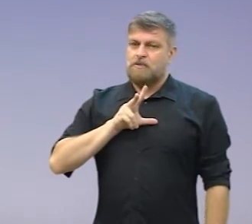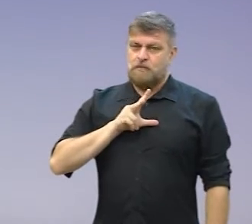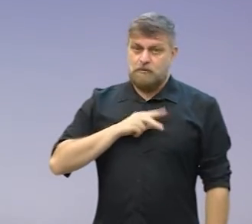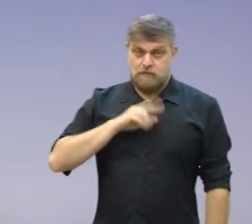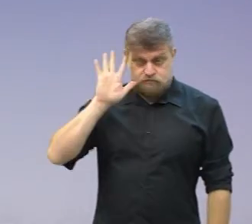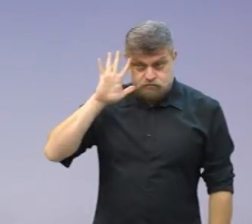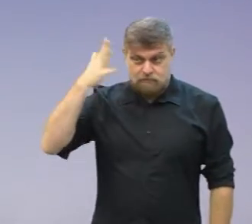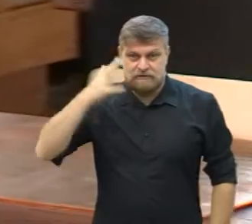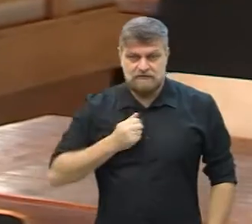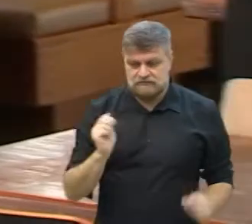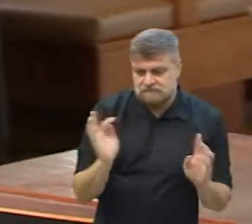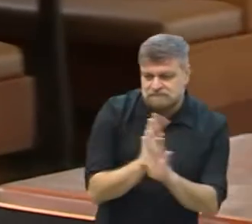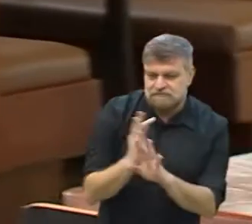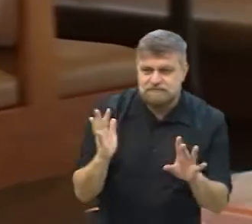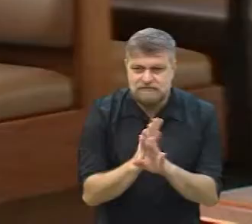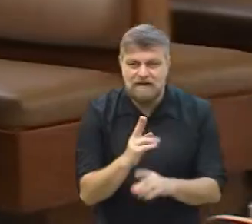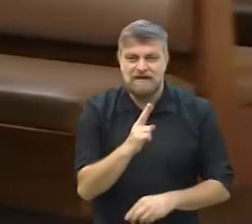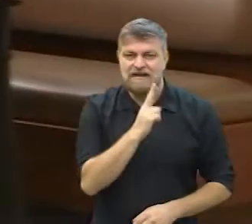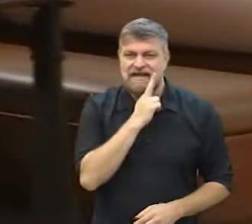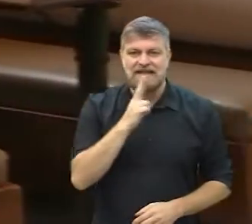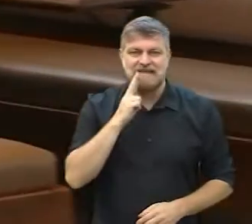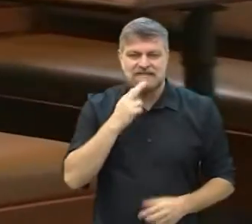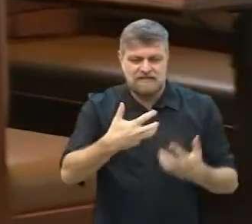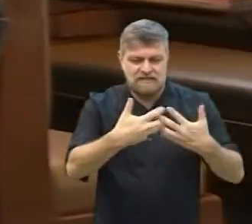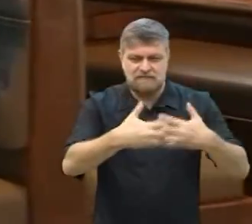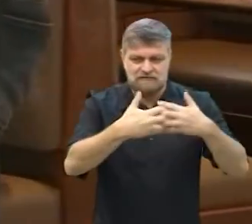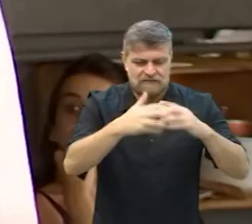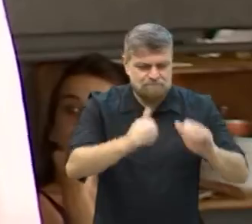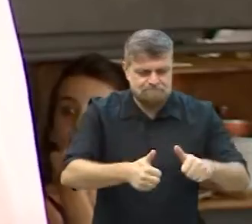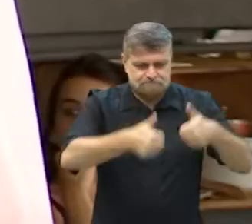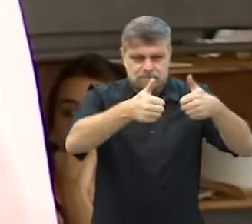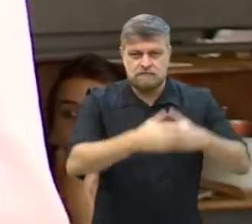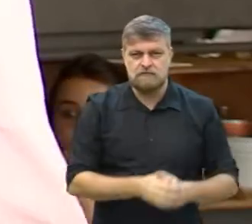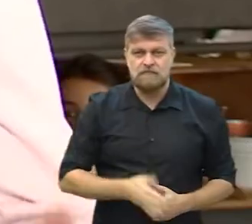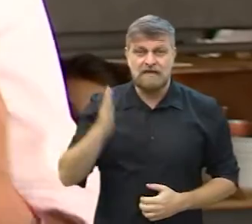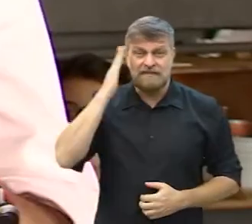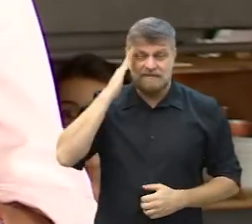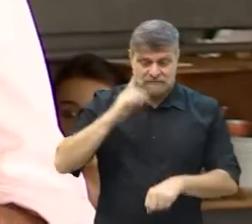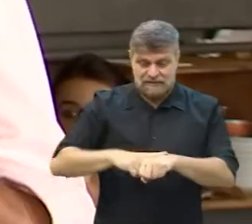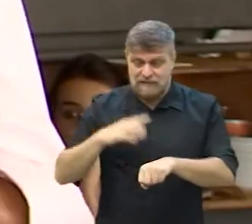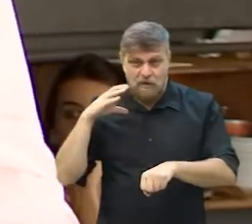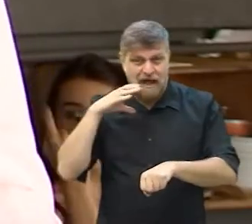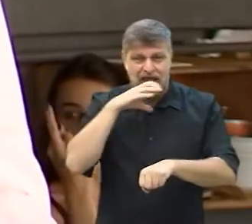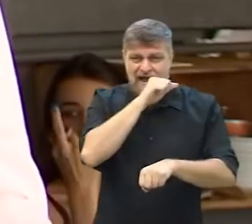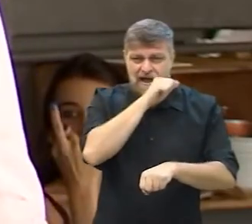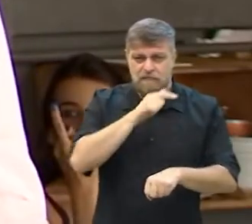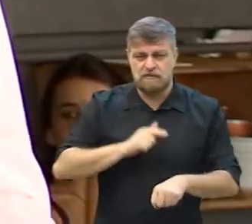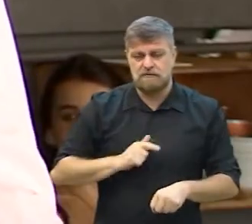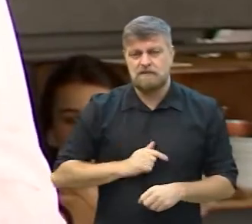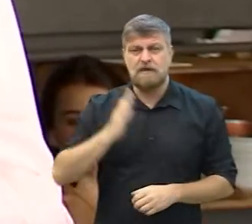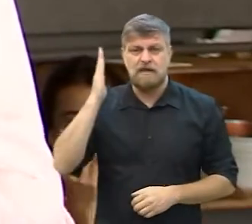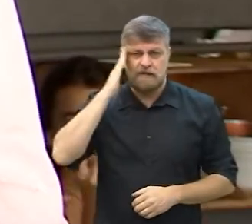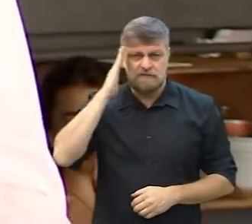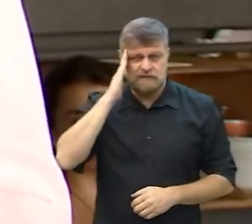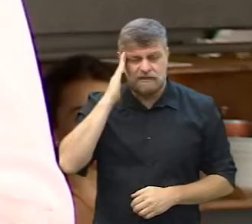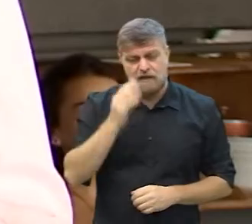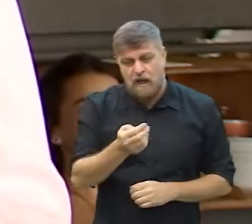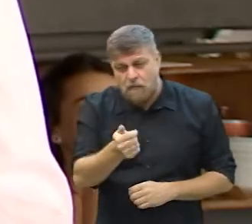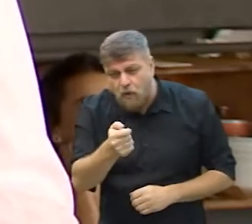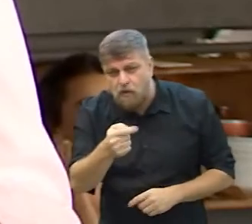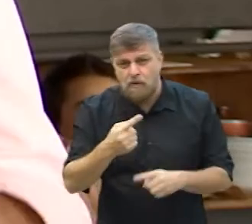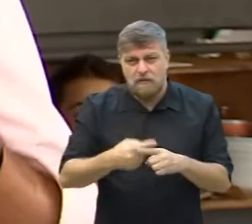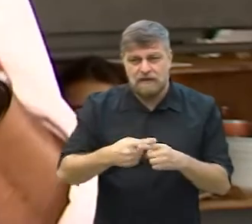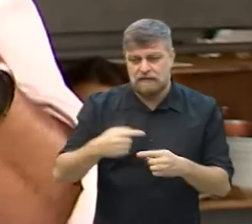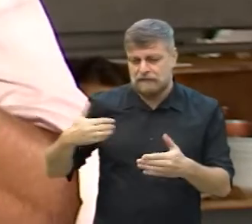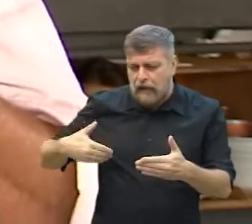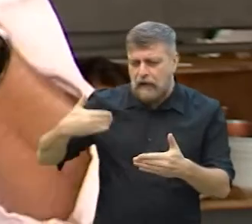ser decisiva na movimentação dos estabelecimentos. De curto prazo, eu acredito que é um pouco menor,